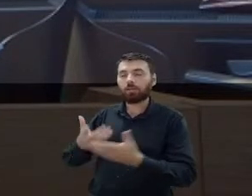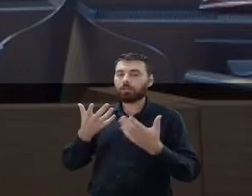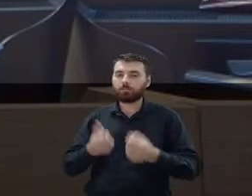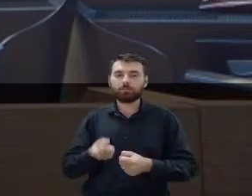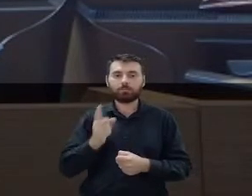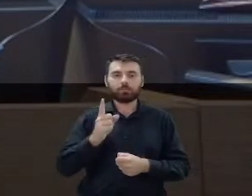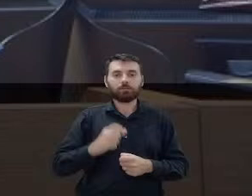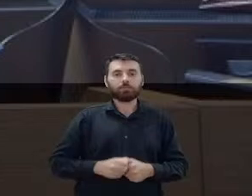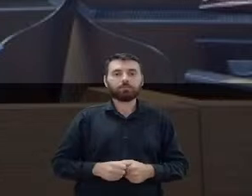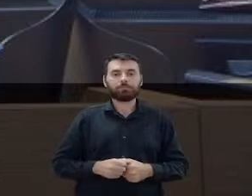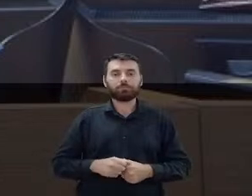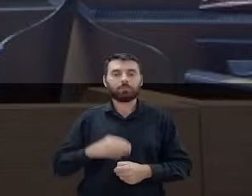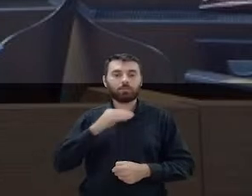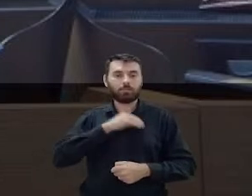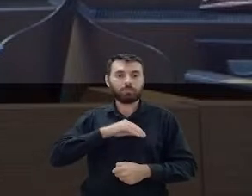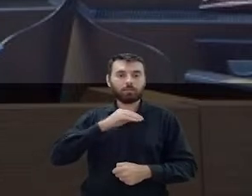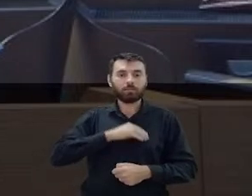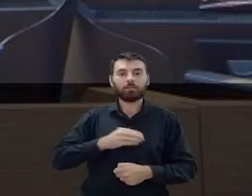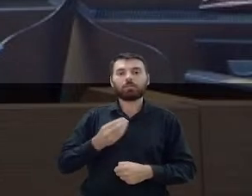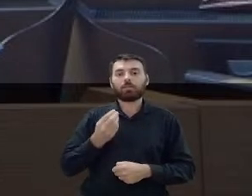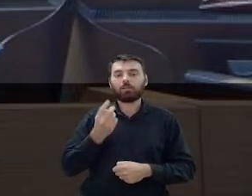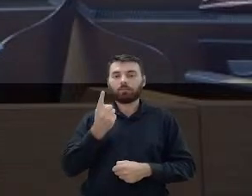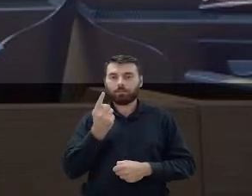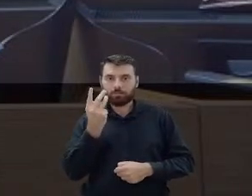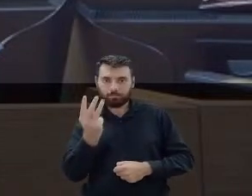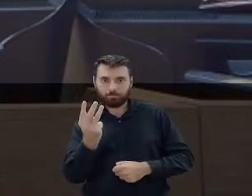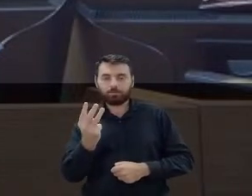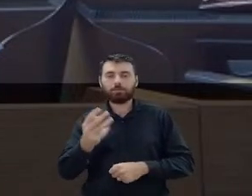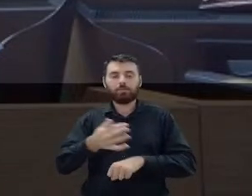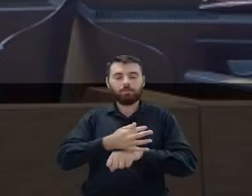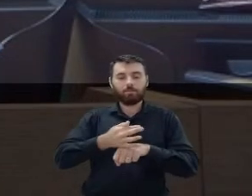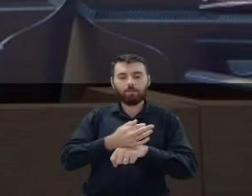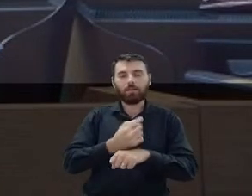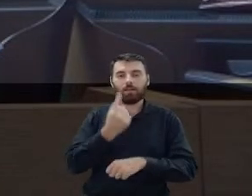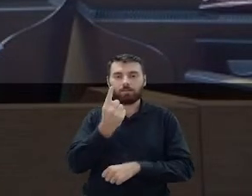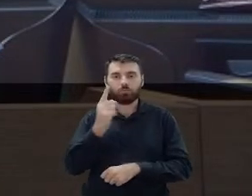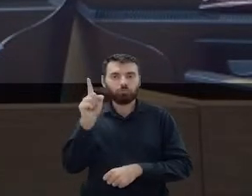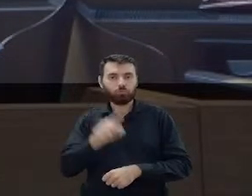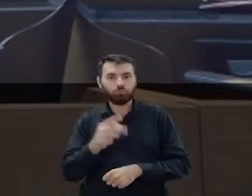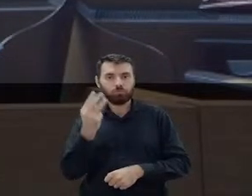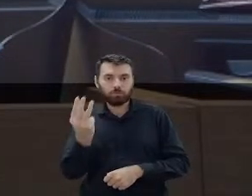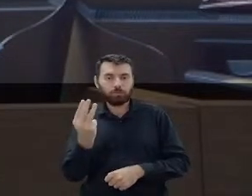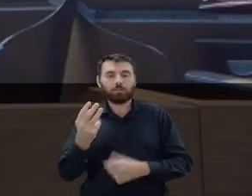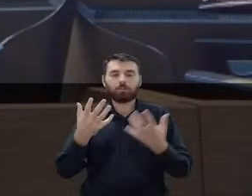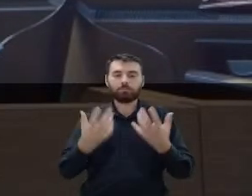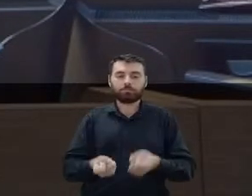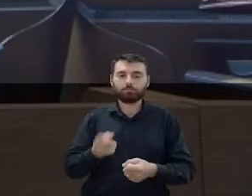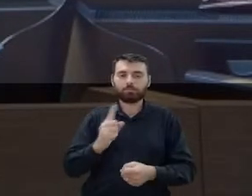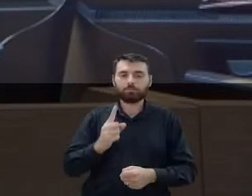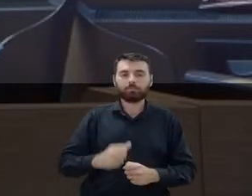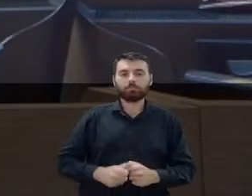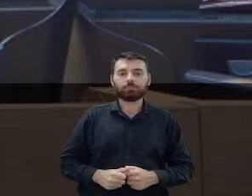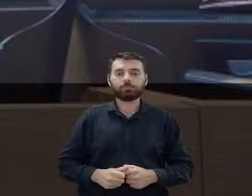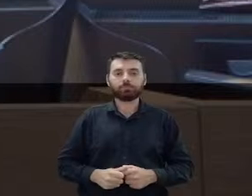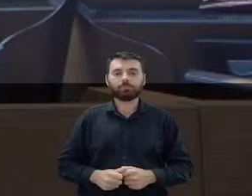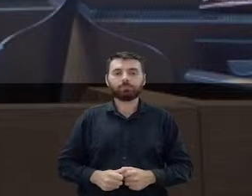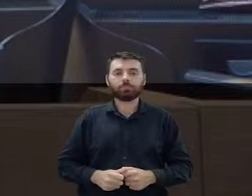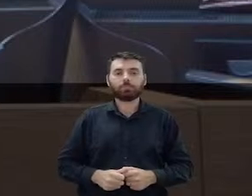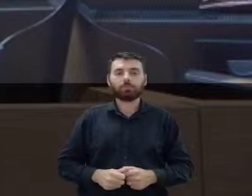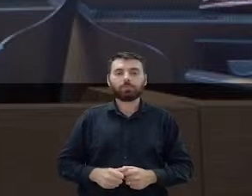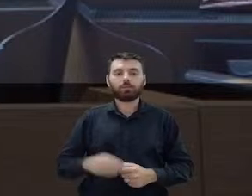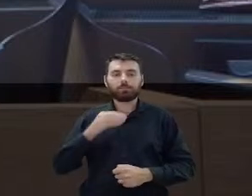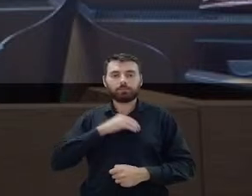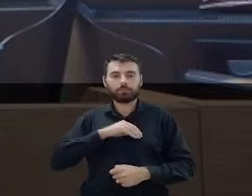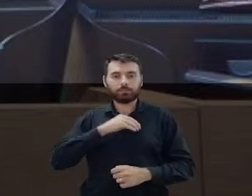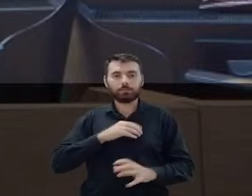da terceira e férias com terço. Negando o provimento. Reflexo da integração salarial base de cálculo.